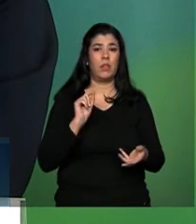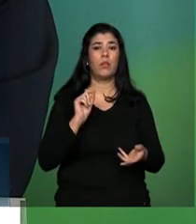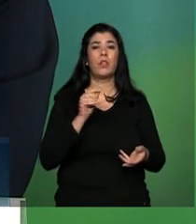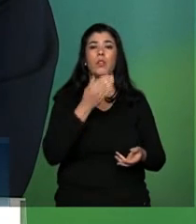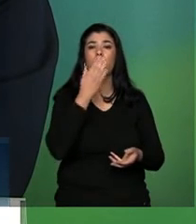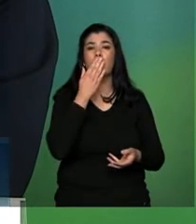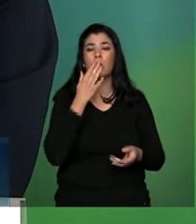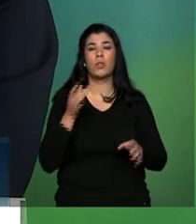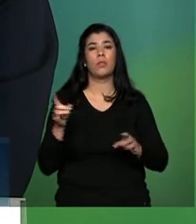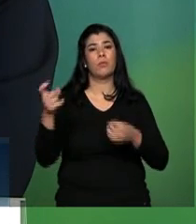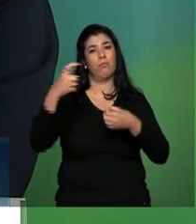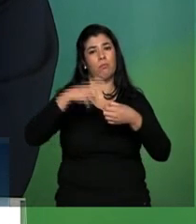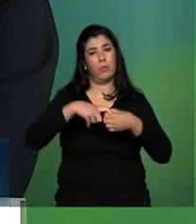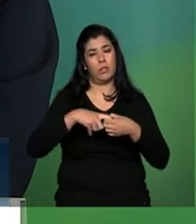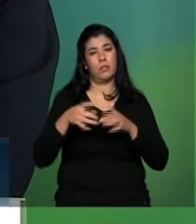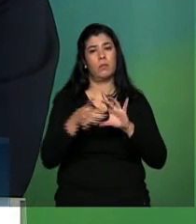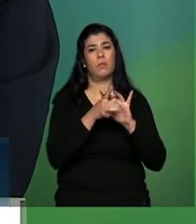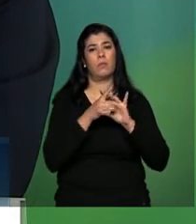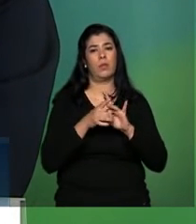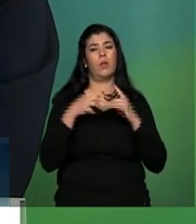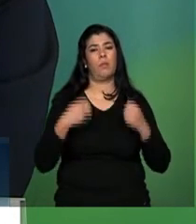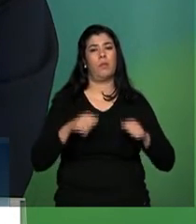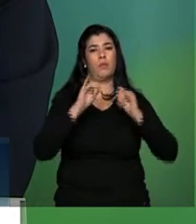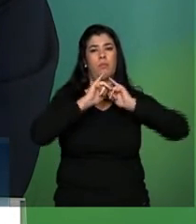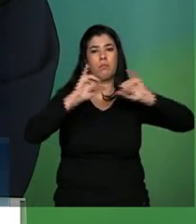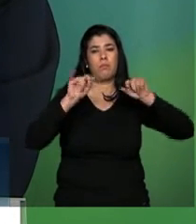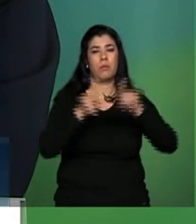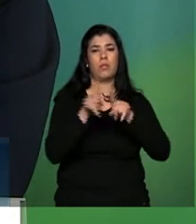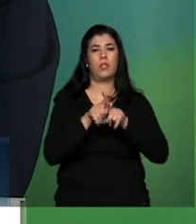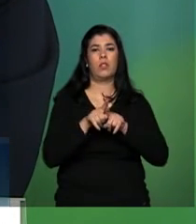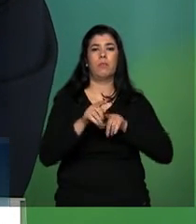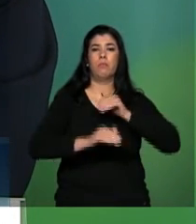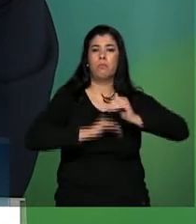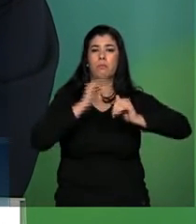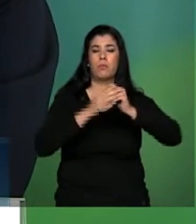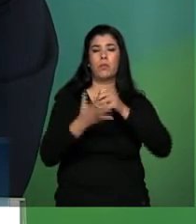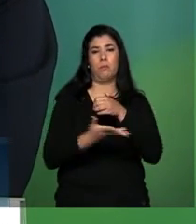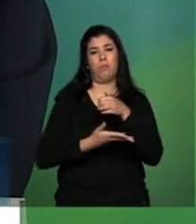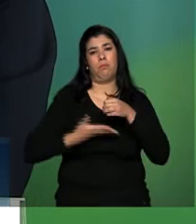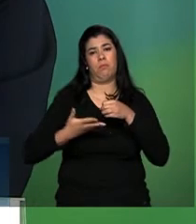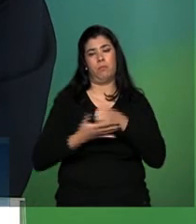alianças precisam ser promovidas para que você possa constituir uma